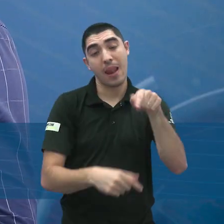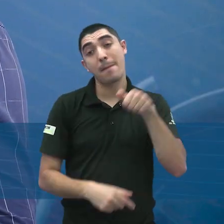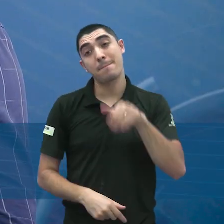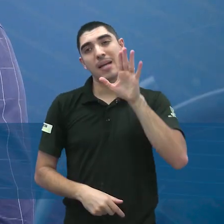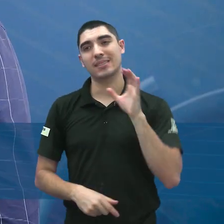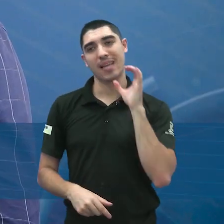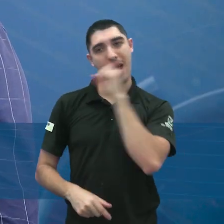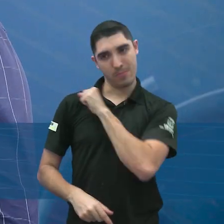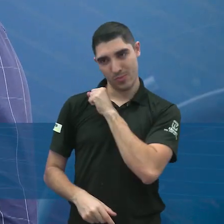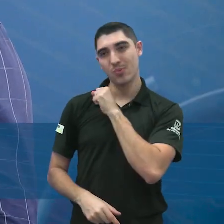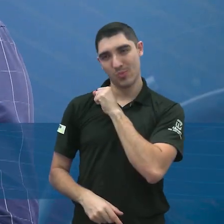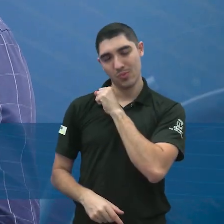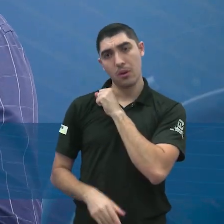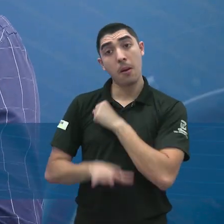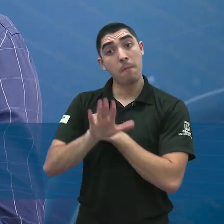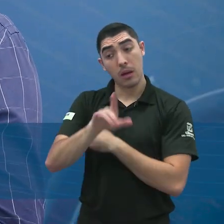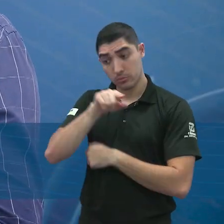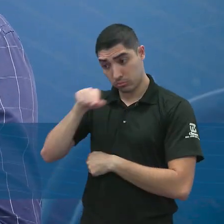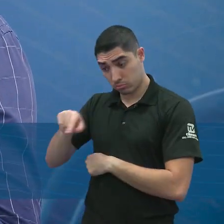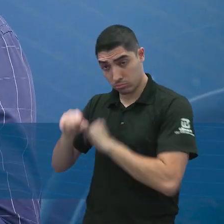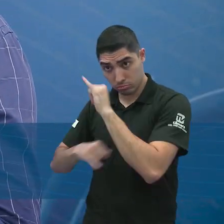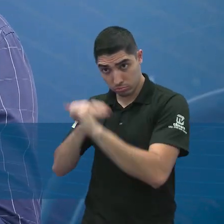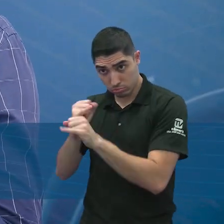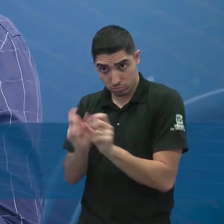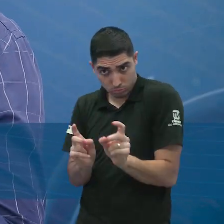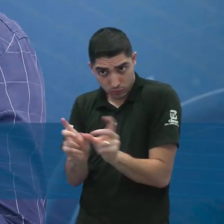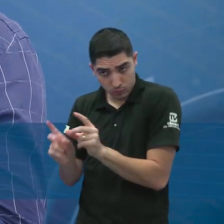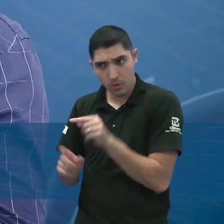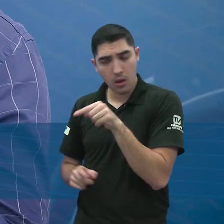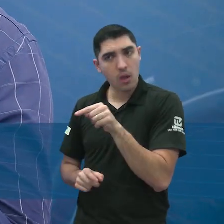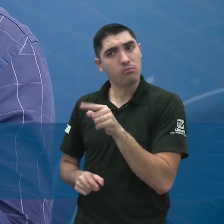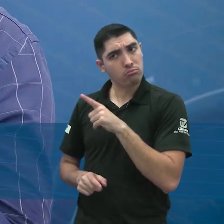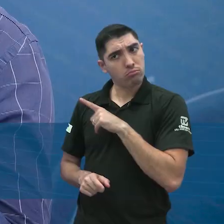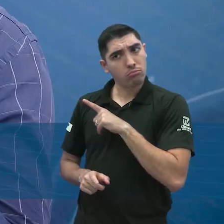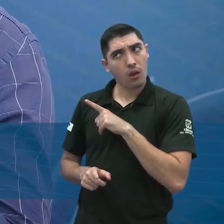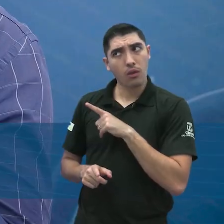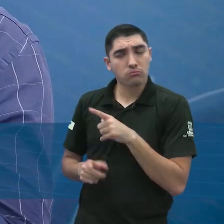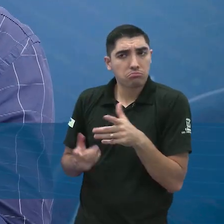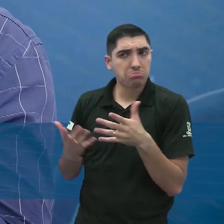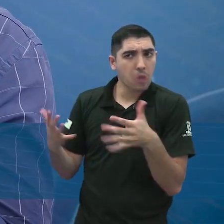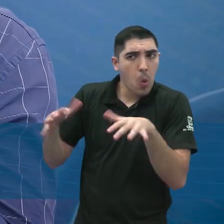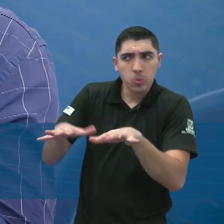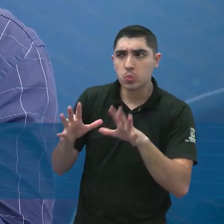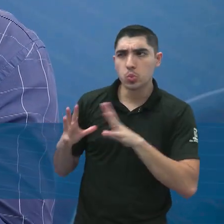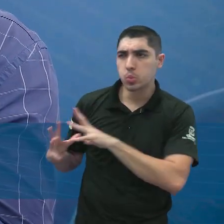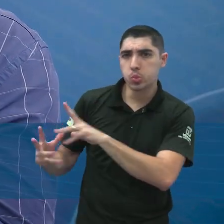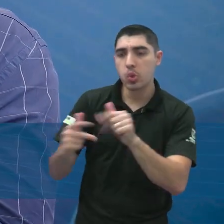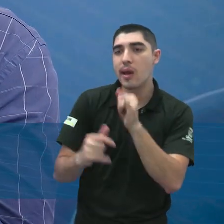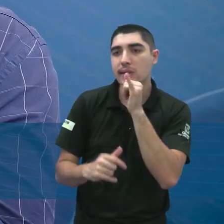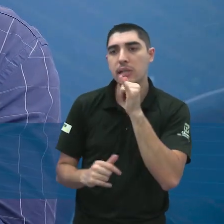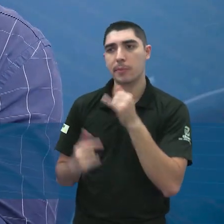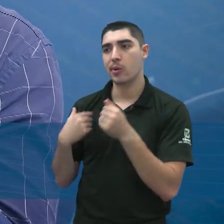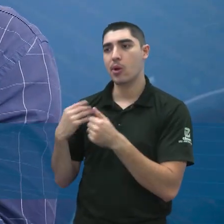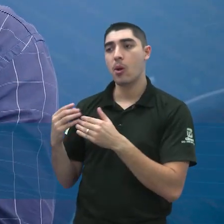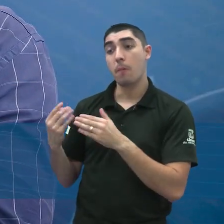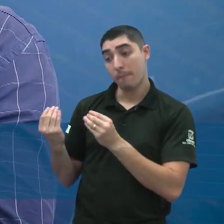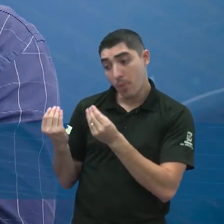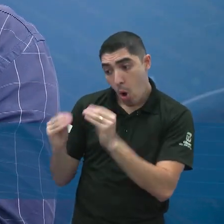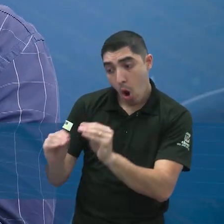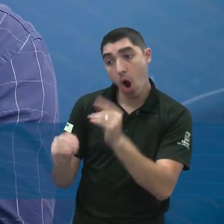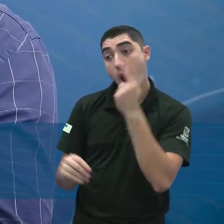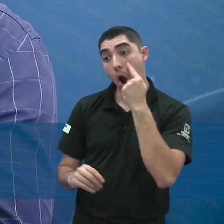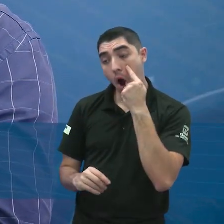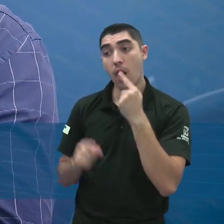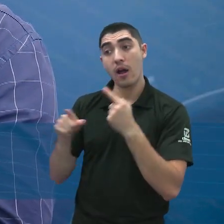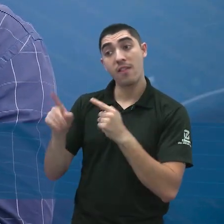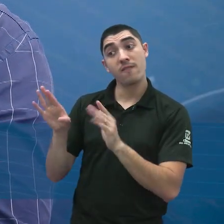muito rápida. Então, hoje o e-commerce está muito inclusivo. Então, você consegue trabalhar e usar toda a rede, por exemplo, logística,